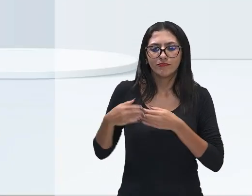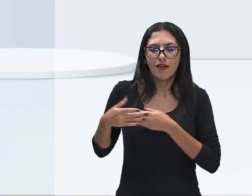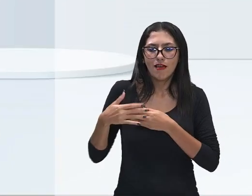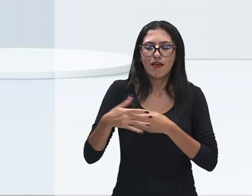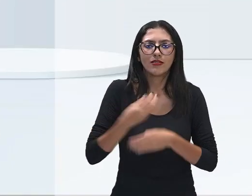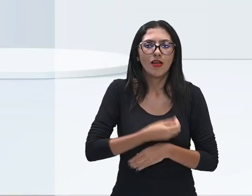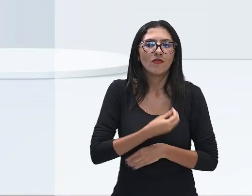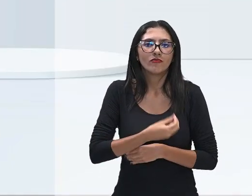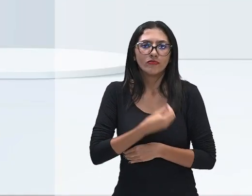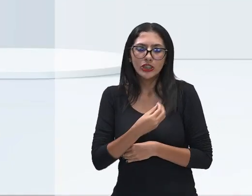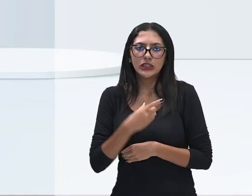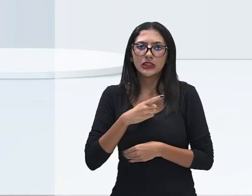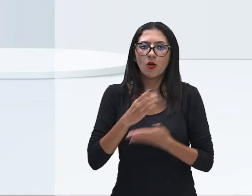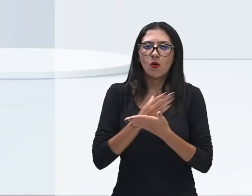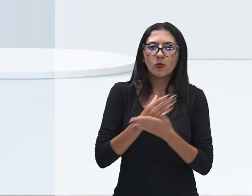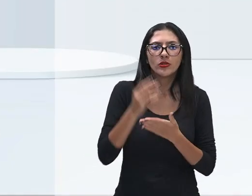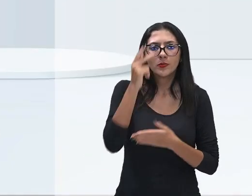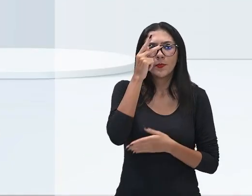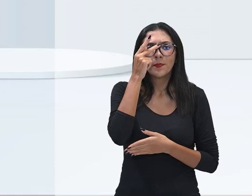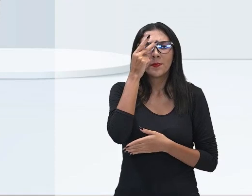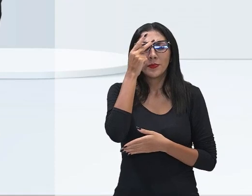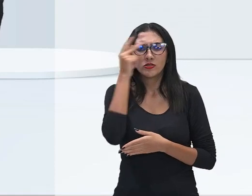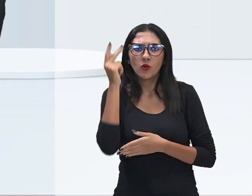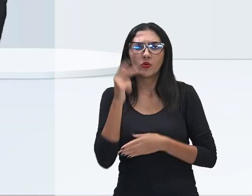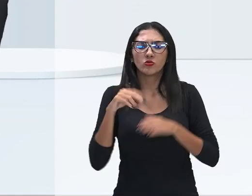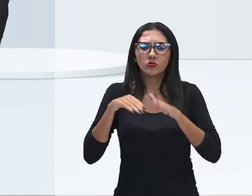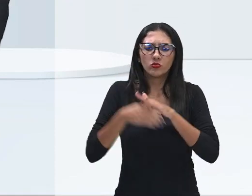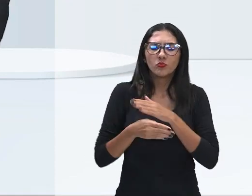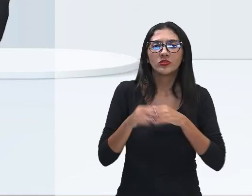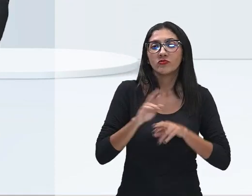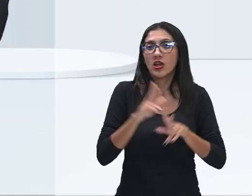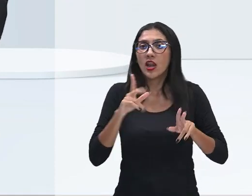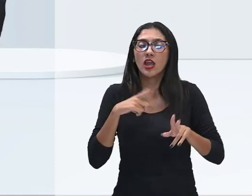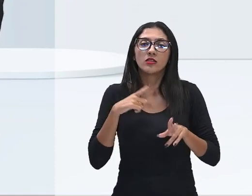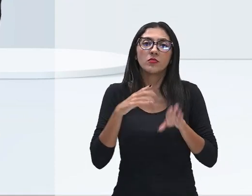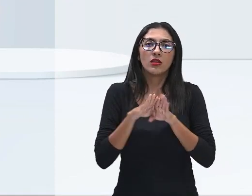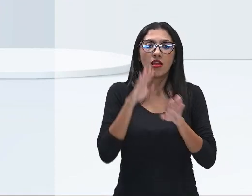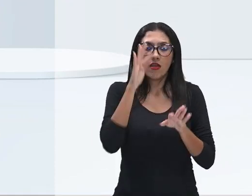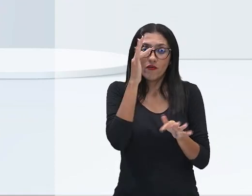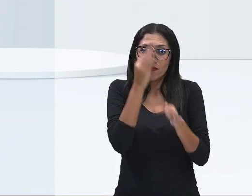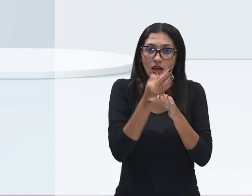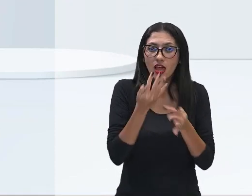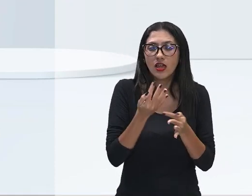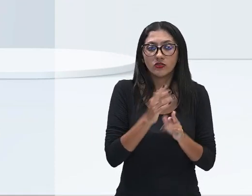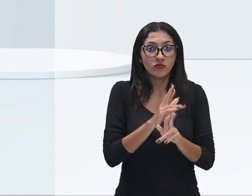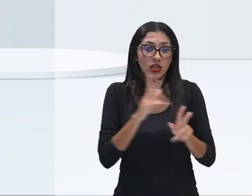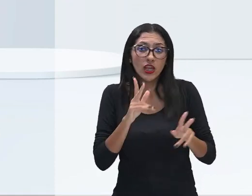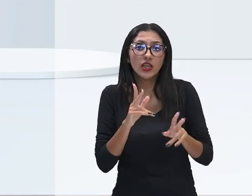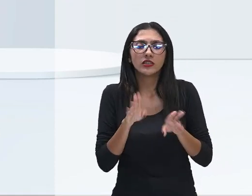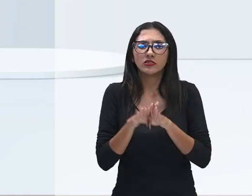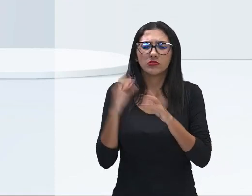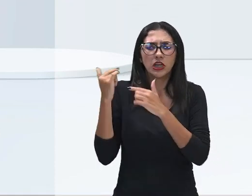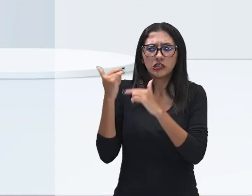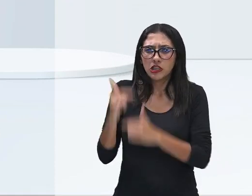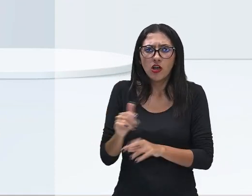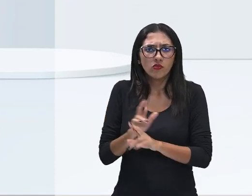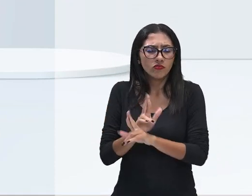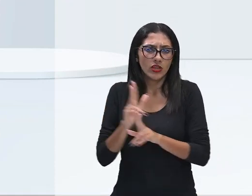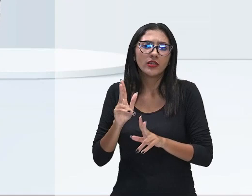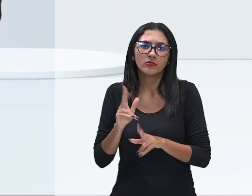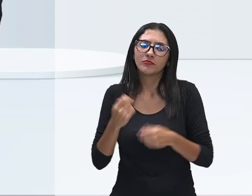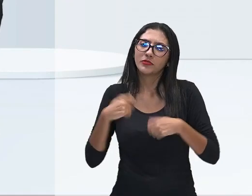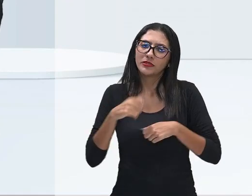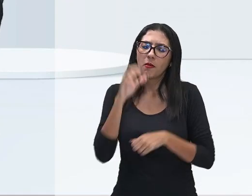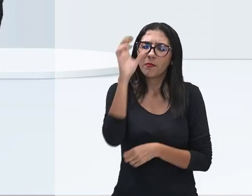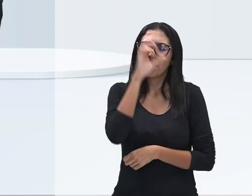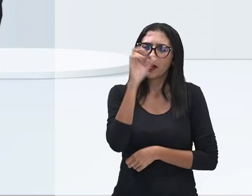gente vai encontrar pessoas com costumes diferentes, com crenças diferentes, com práticas diferentes. E aprender a